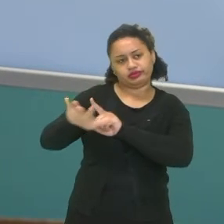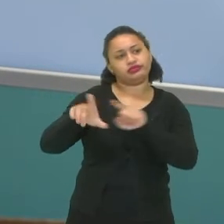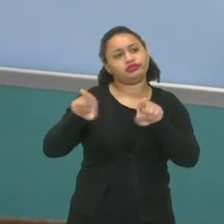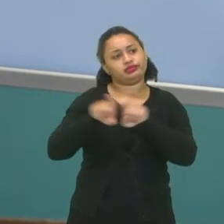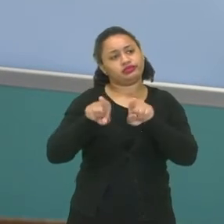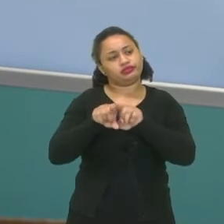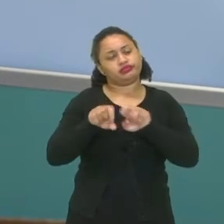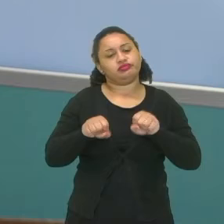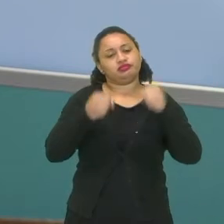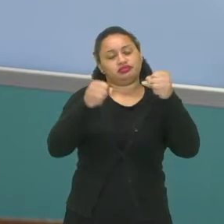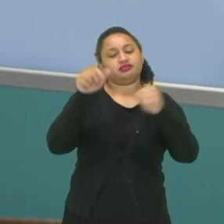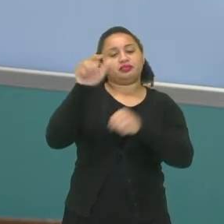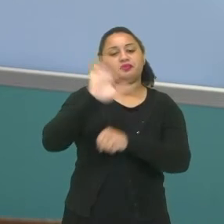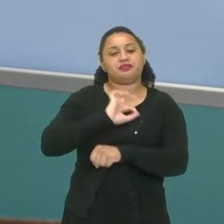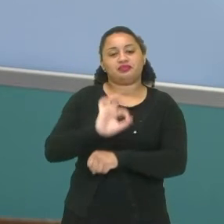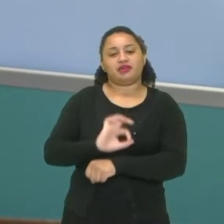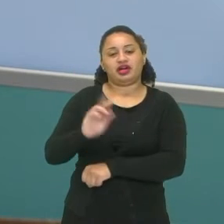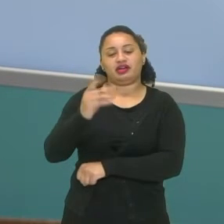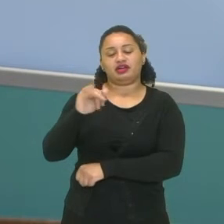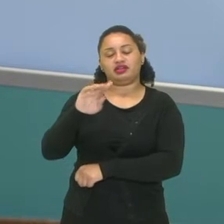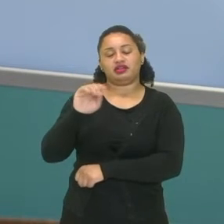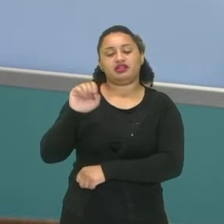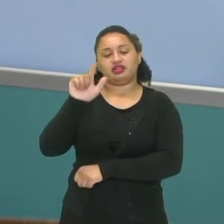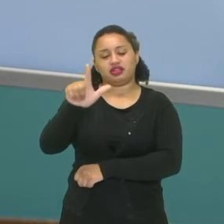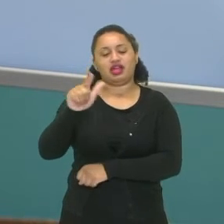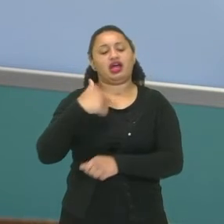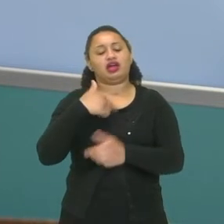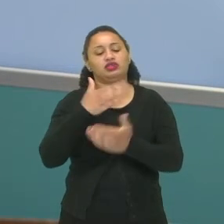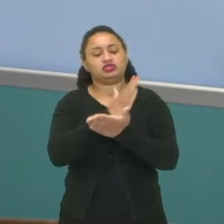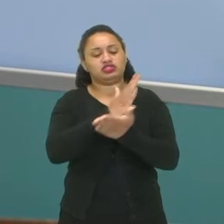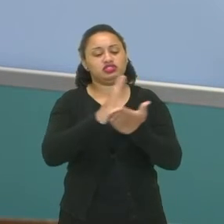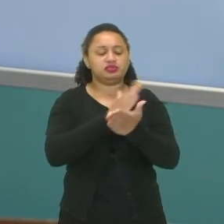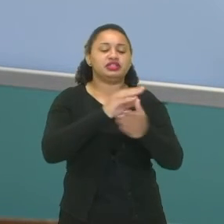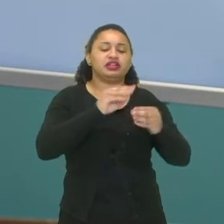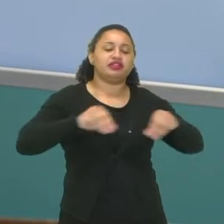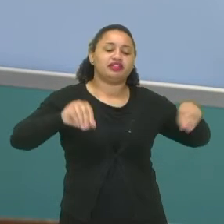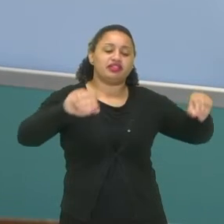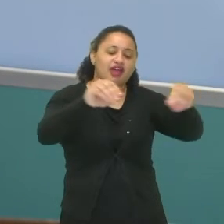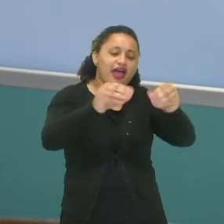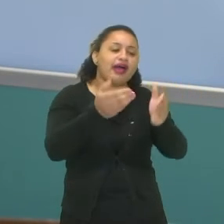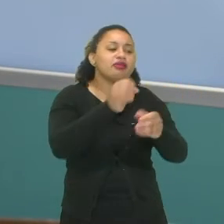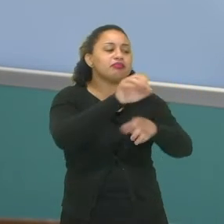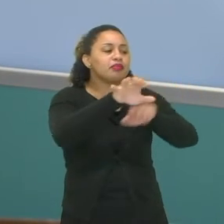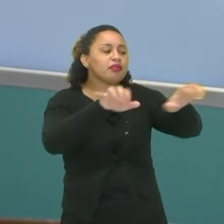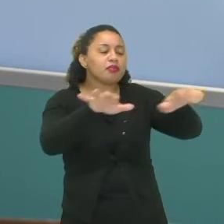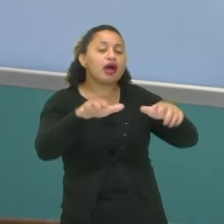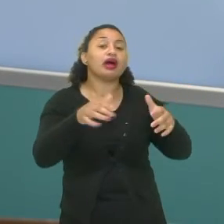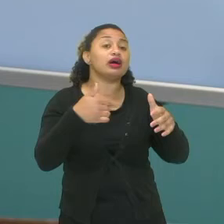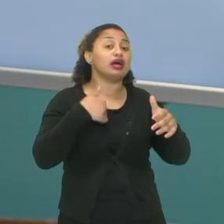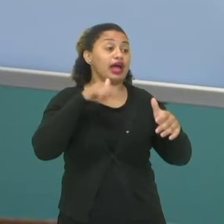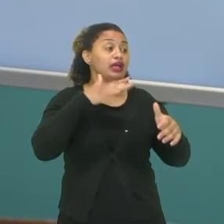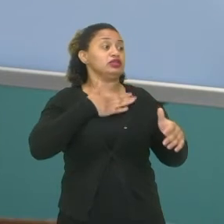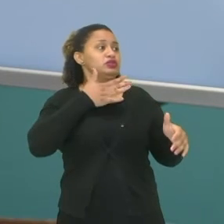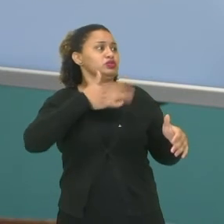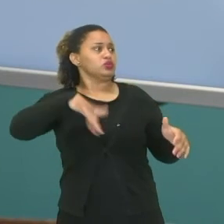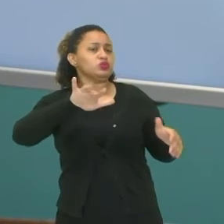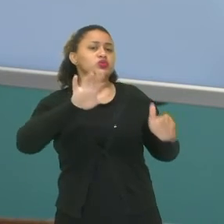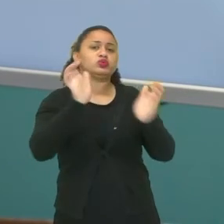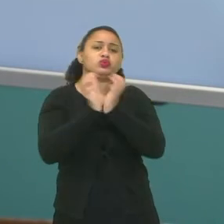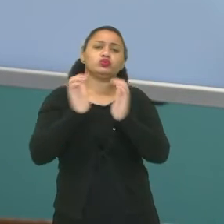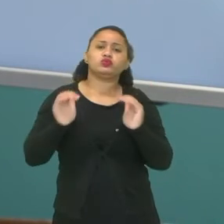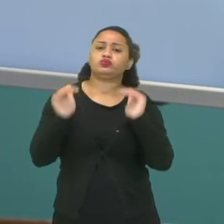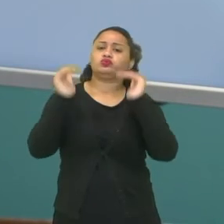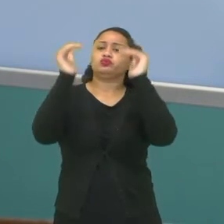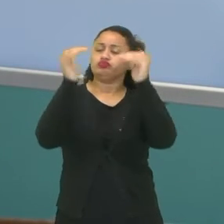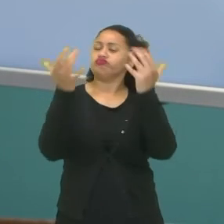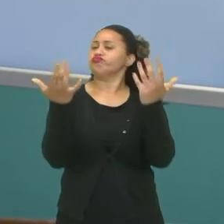do padre Hidalgo, né, é reforma agrária, distribuição de terra, o que assusta a elite crioula, assusta os chapetones, que